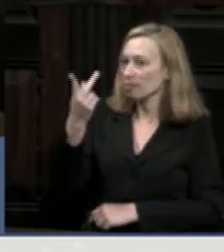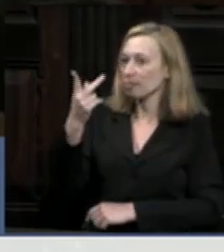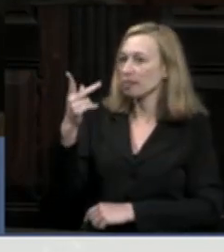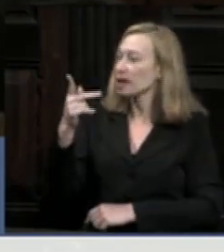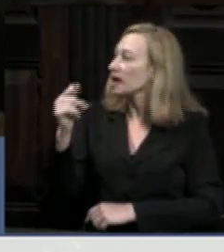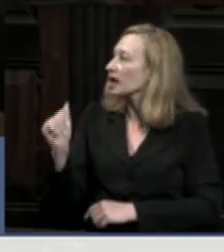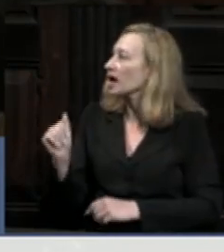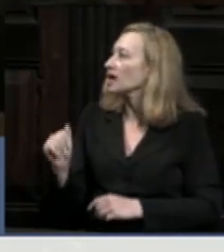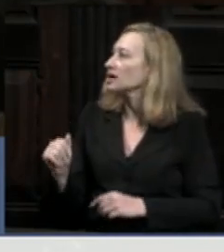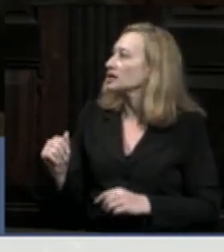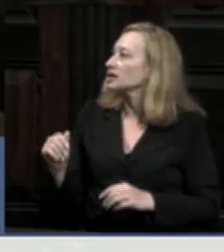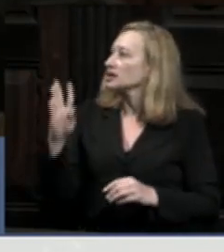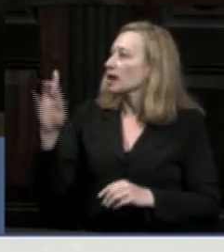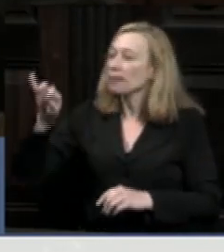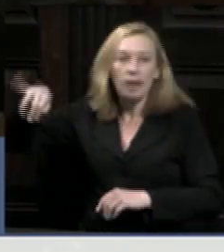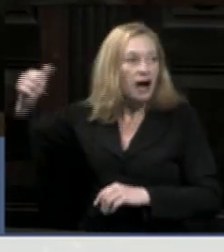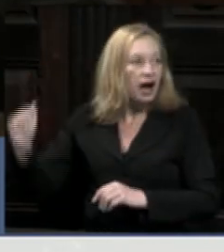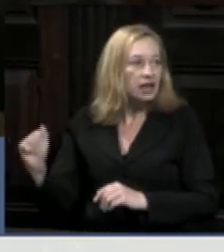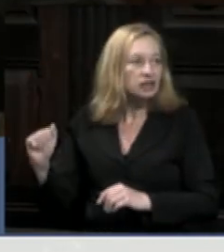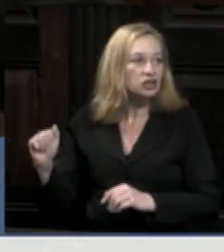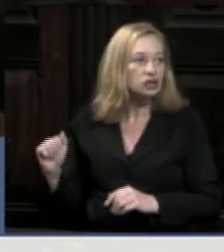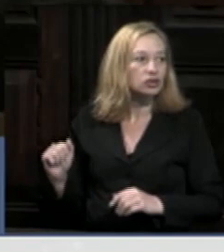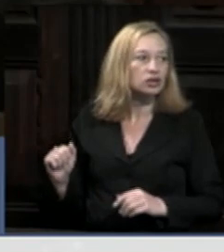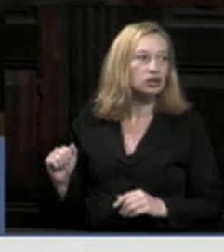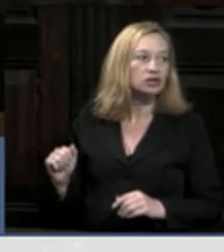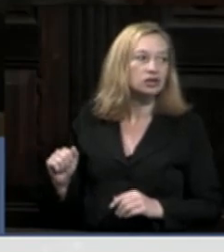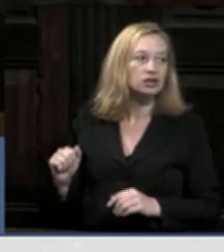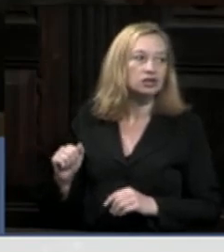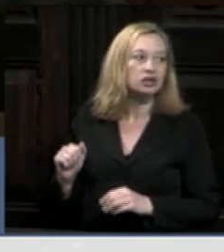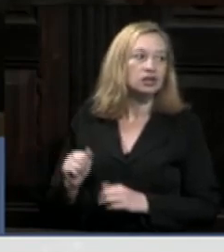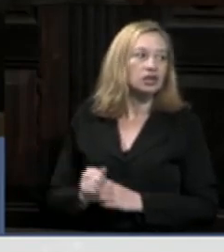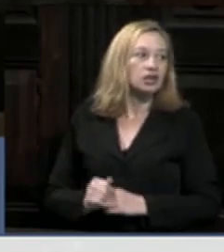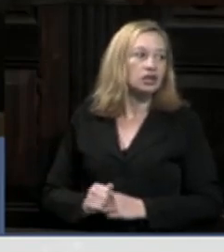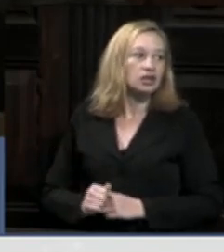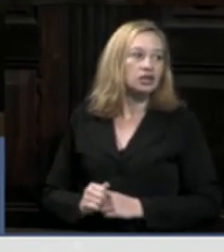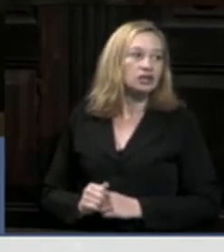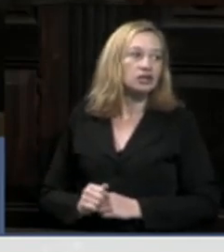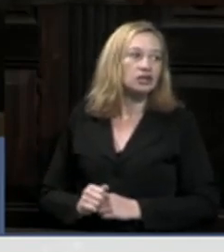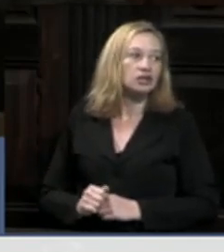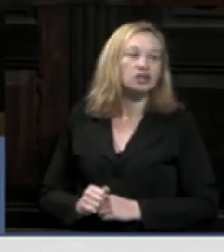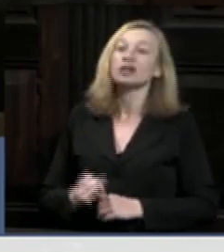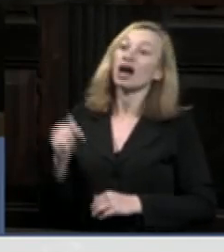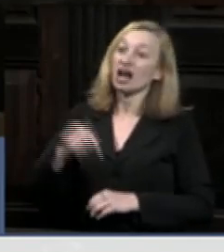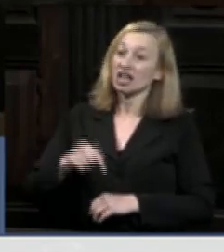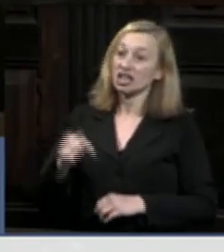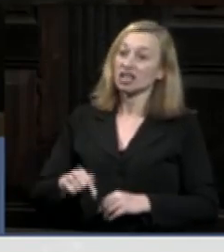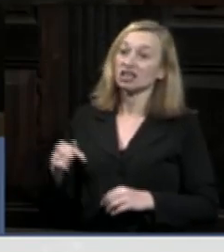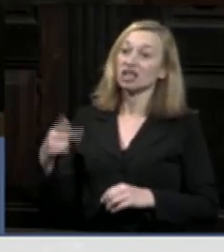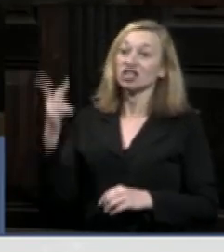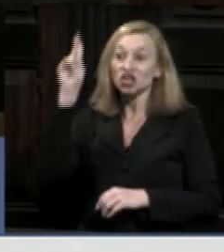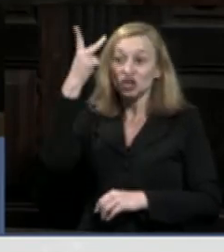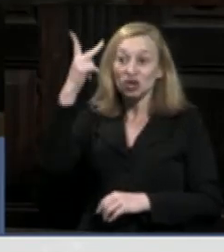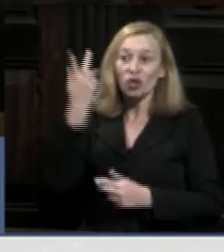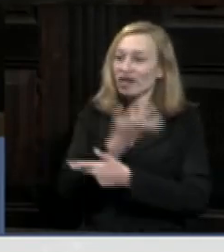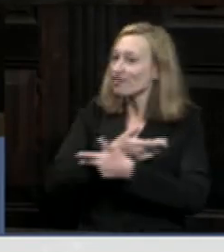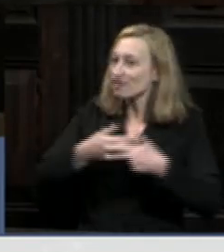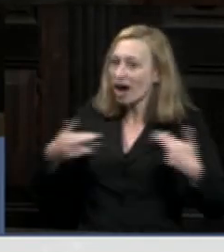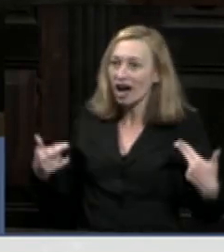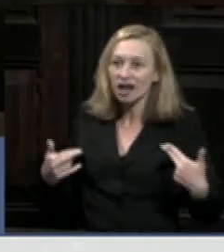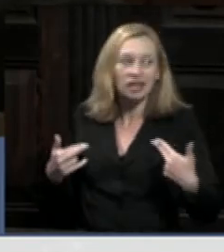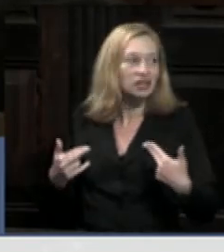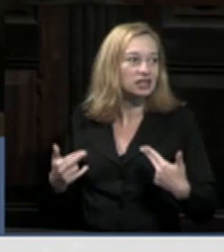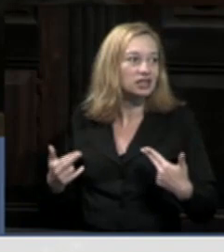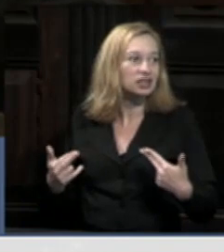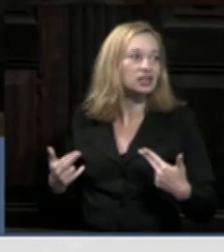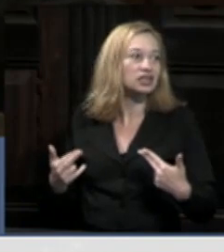palácio tiradentes é muito mais do que um prédio bonito aqui tem muita história e a velha frase que um povo que não conhece